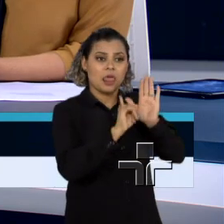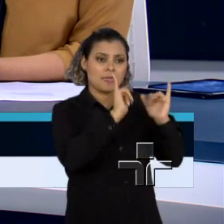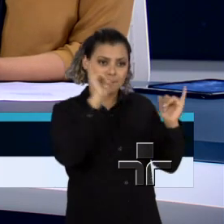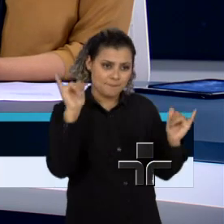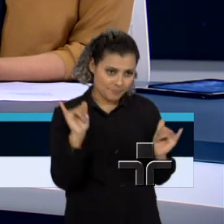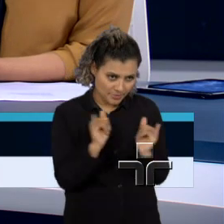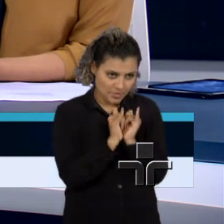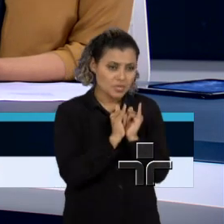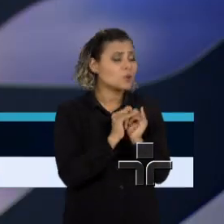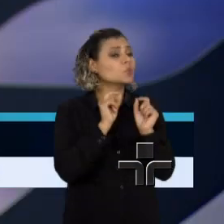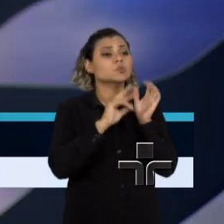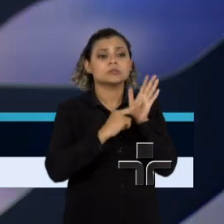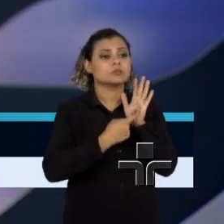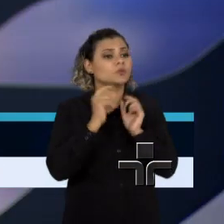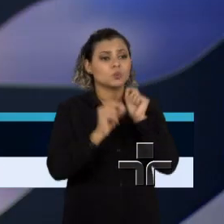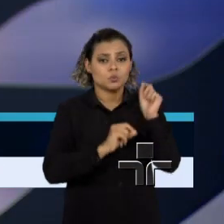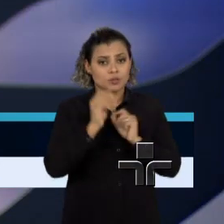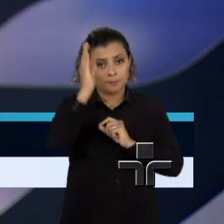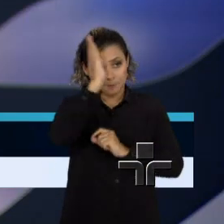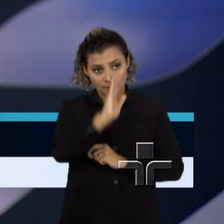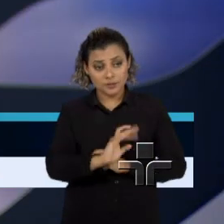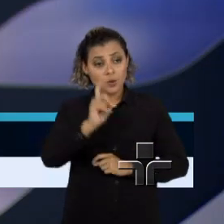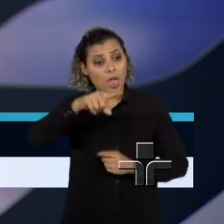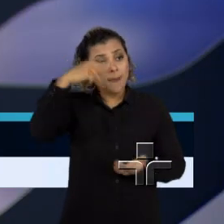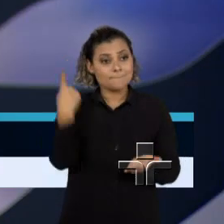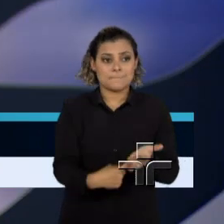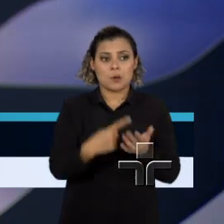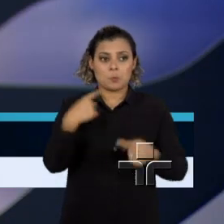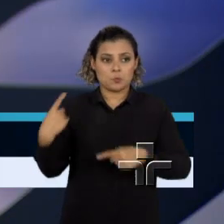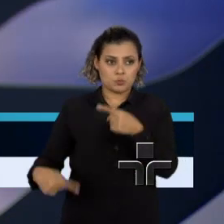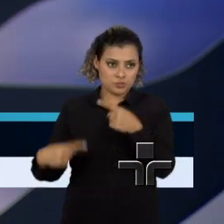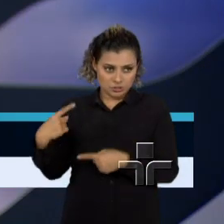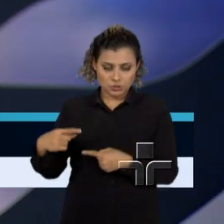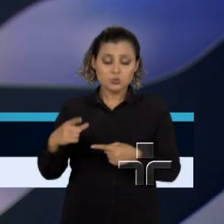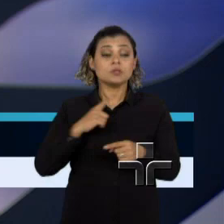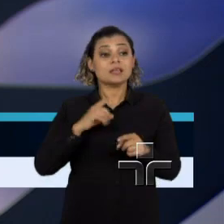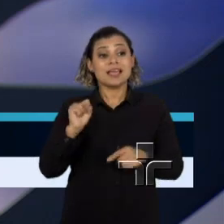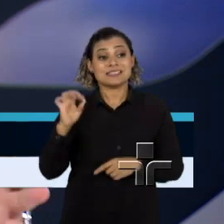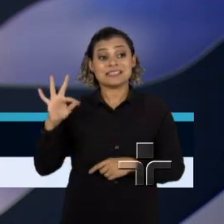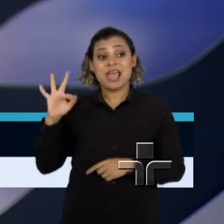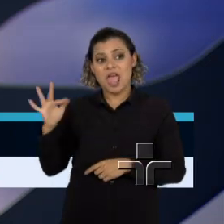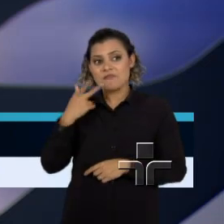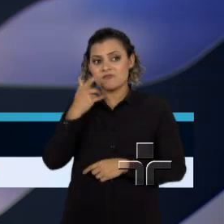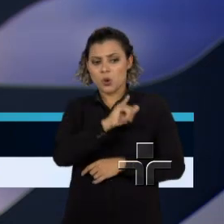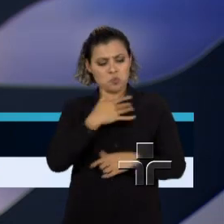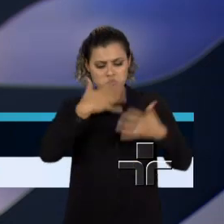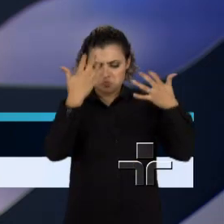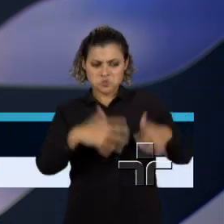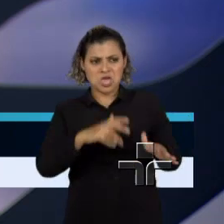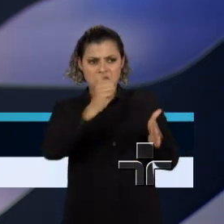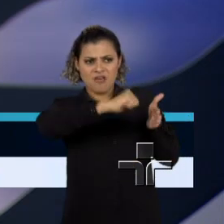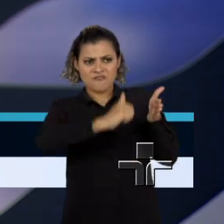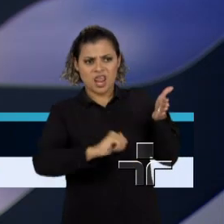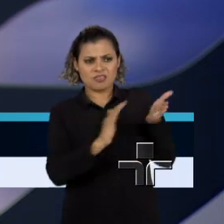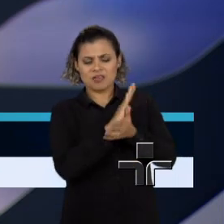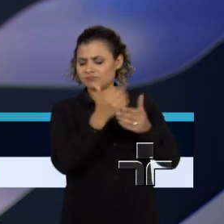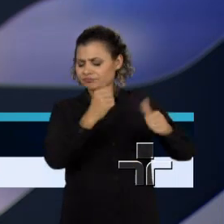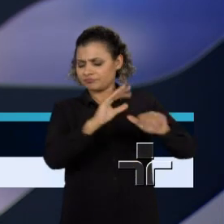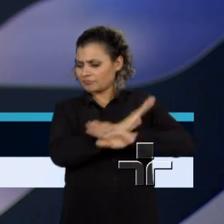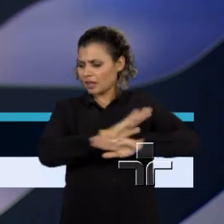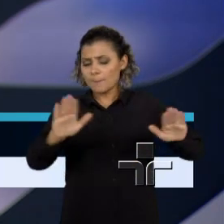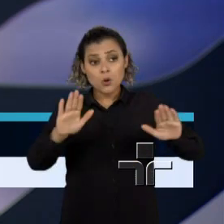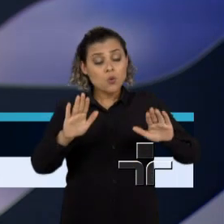é considerada no Brasil um pacto político, né? O próprio argumento do STF ao rejeitar a anulação da lei de anistia